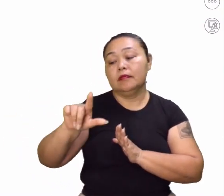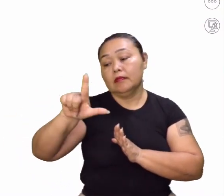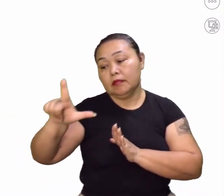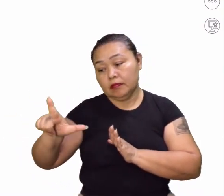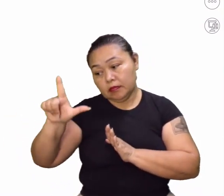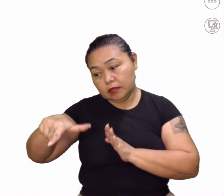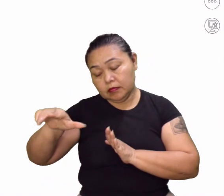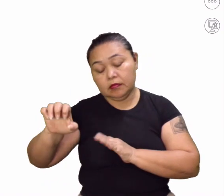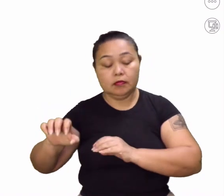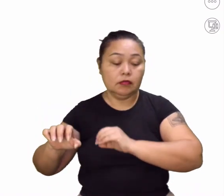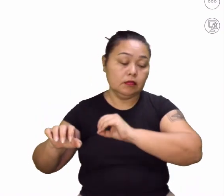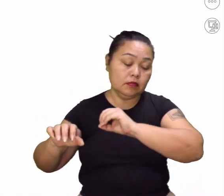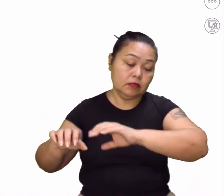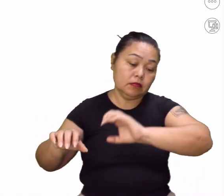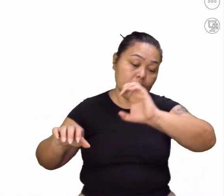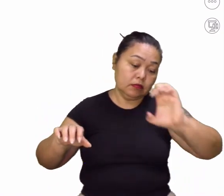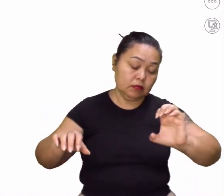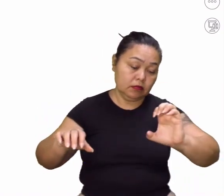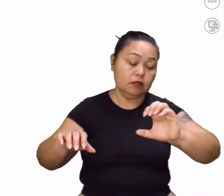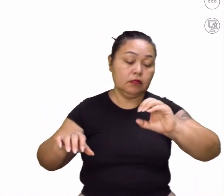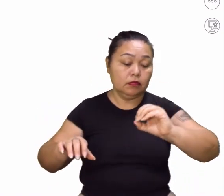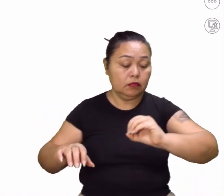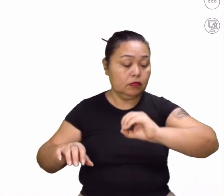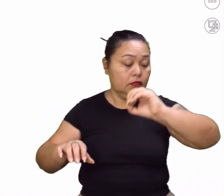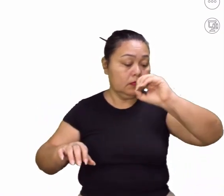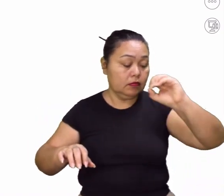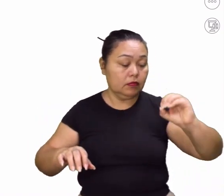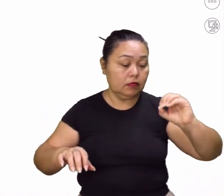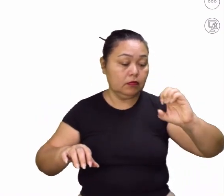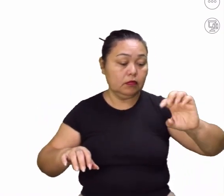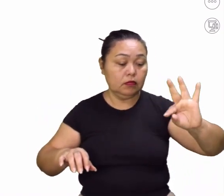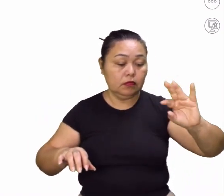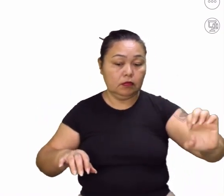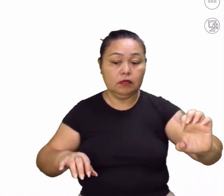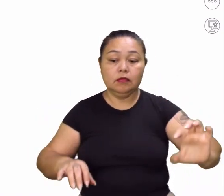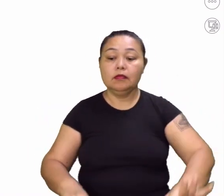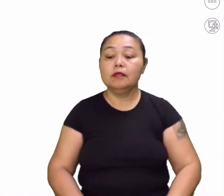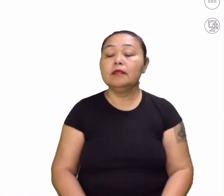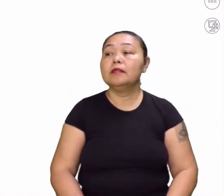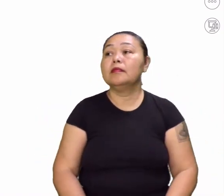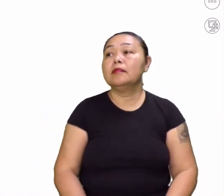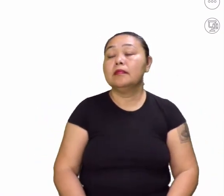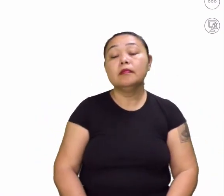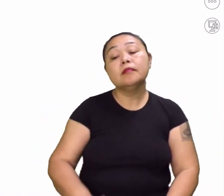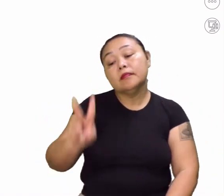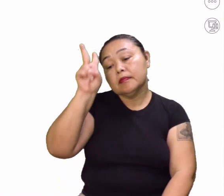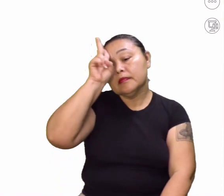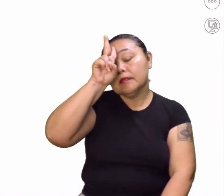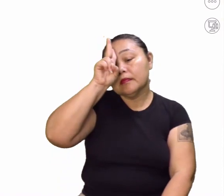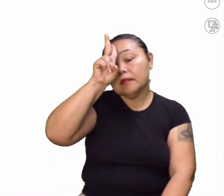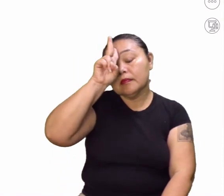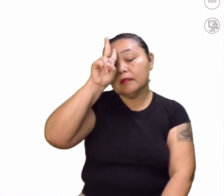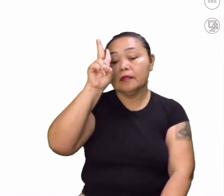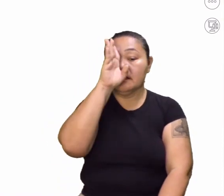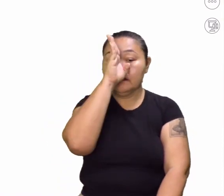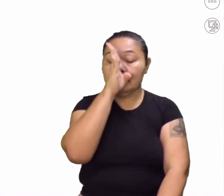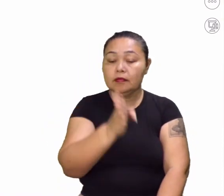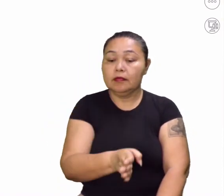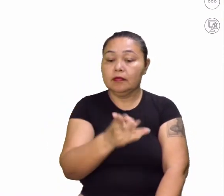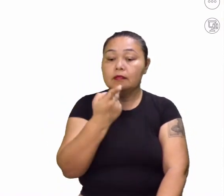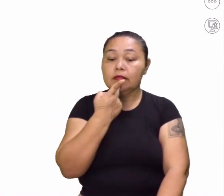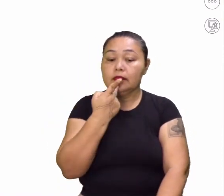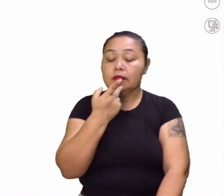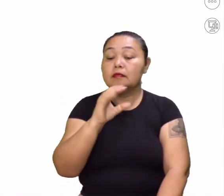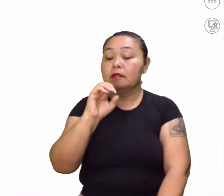à esquerda do meridiano, eu tenho a porção oeste. E lembrando que a posição que você acabou de